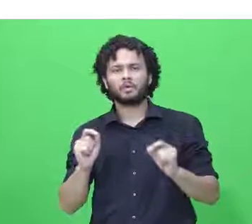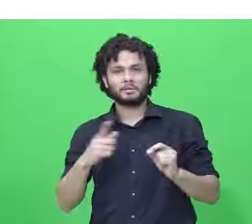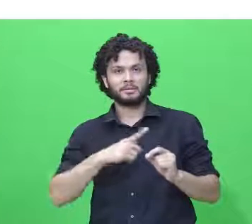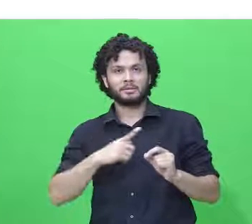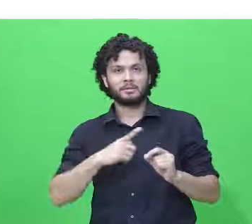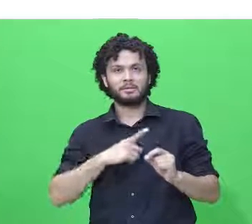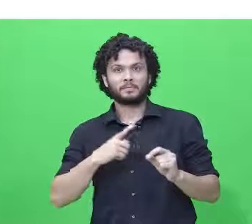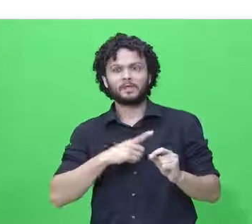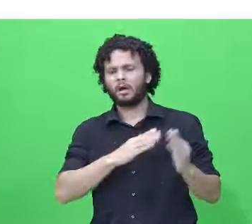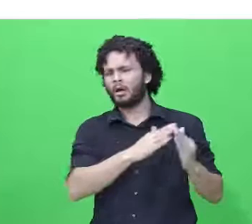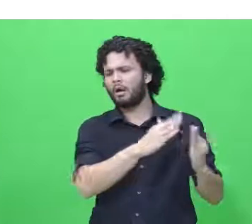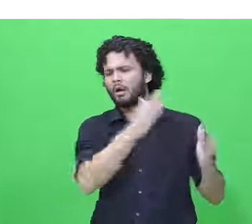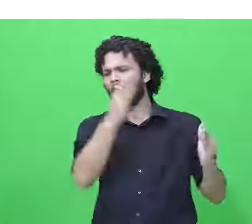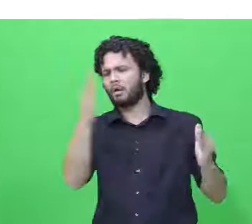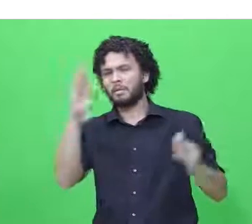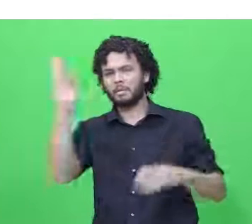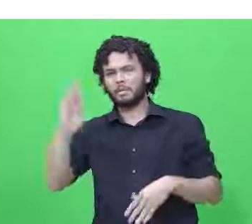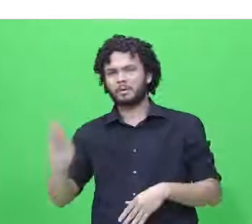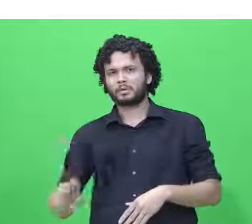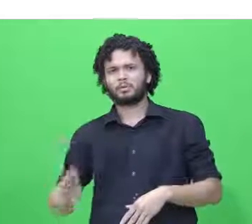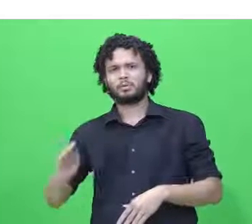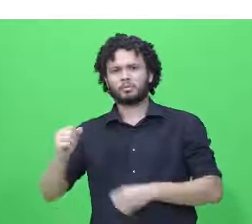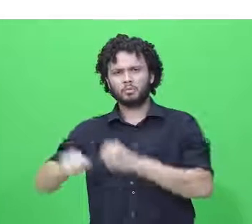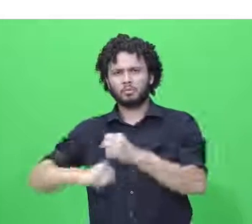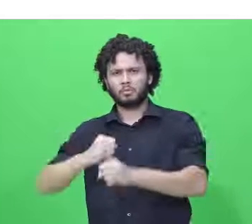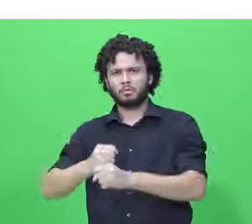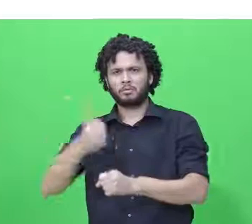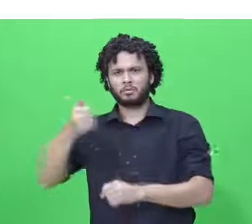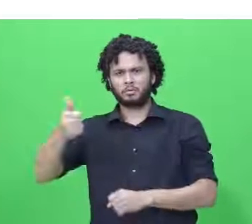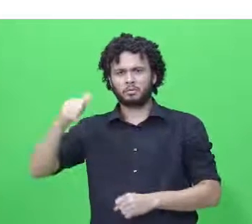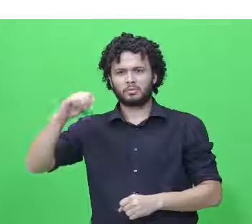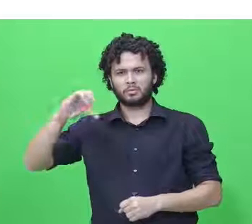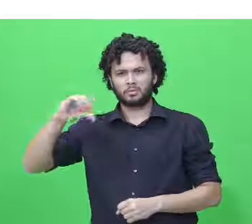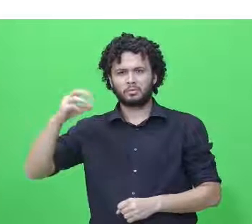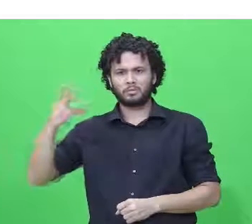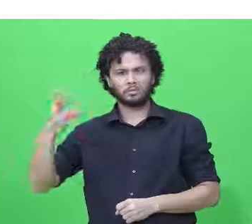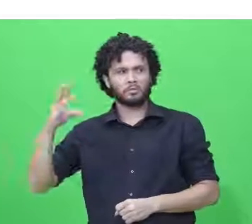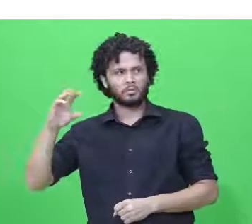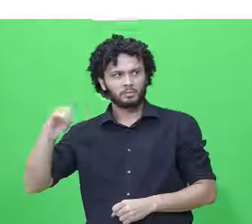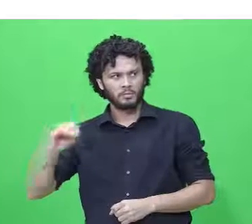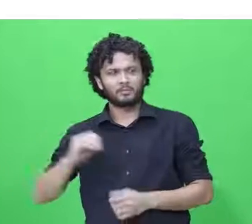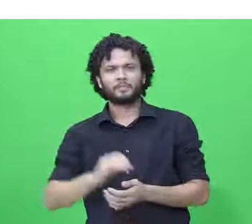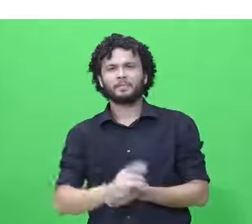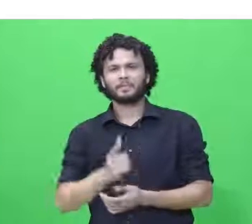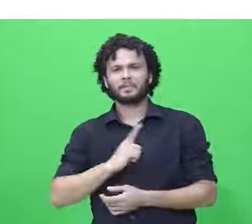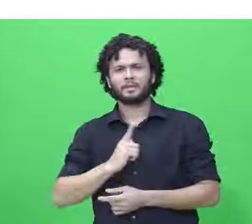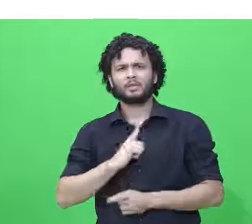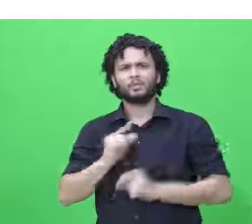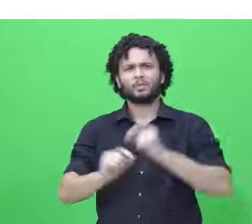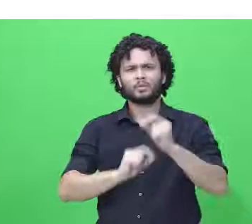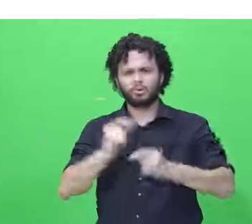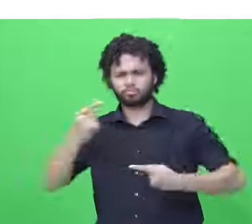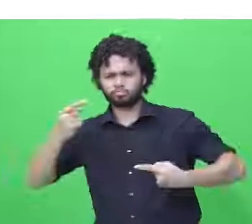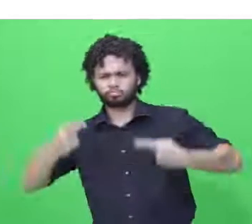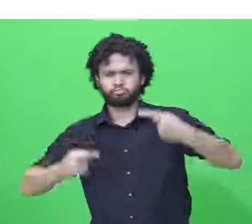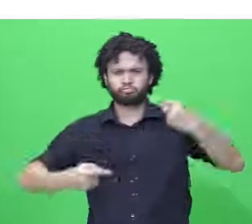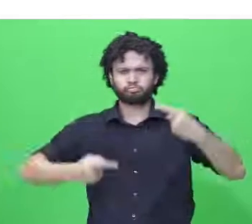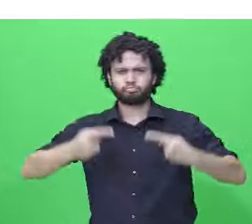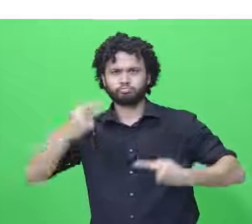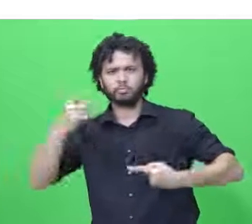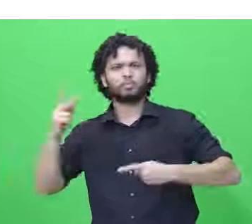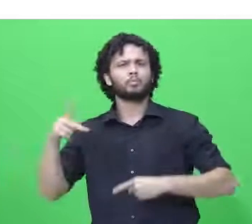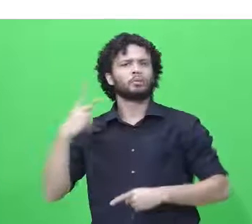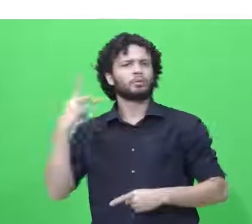e ela vai se prolongando, então, no Brasil até mais ou menos de 1930. Então, há uma briga política,